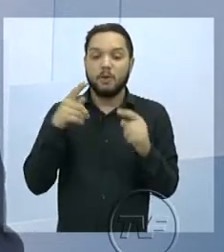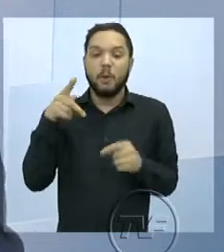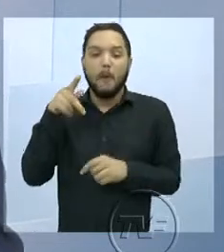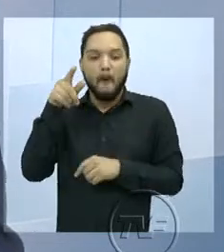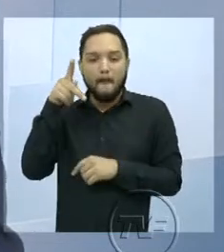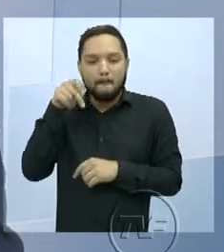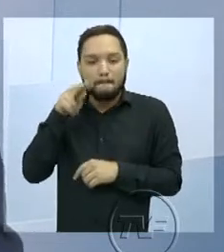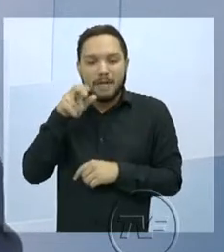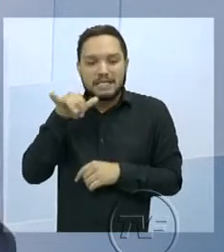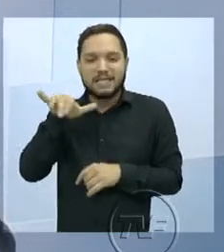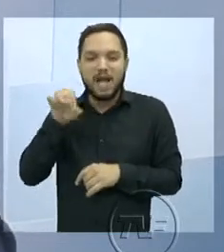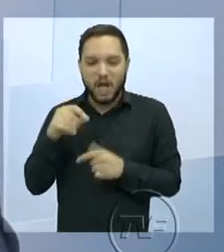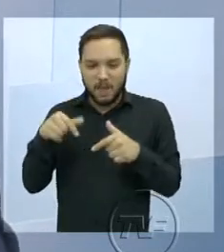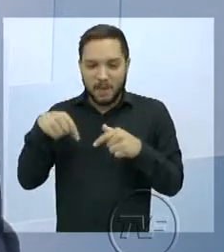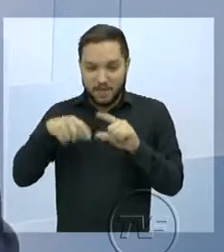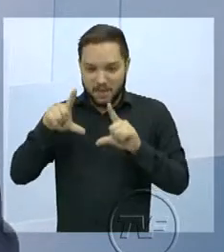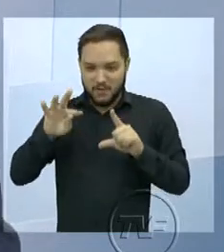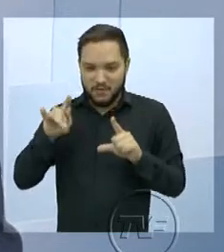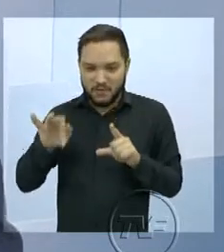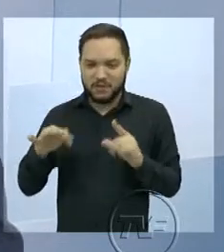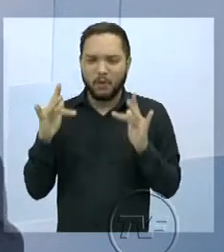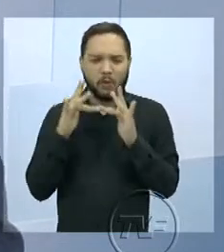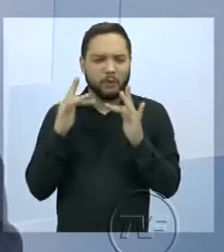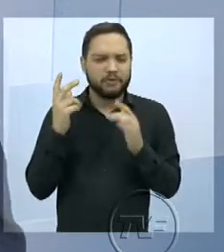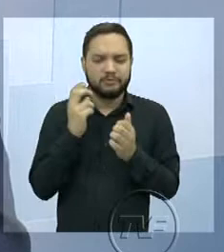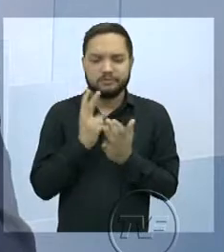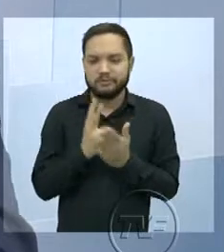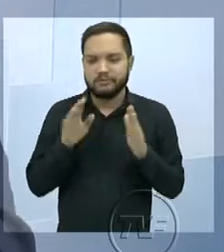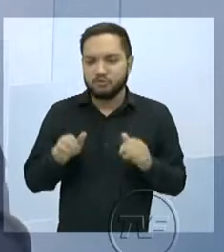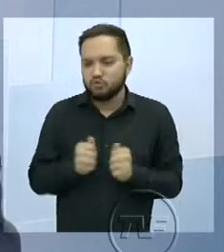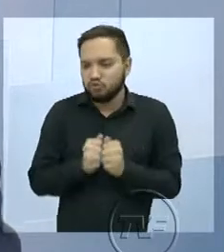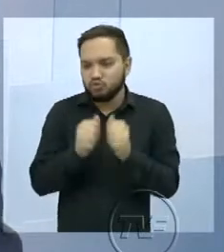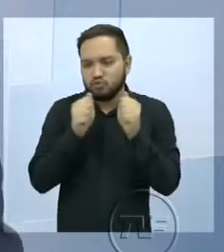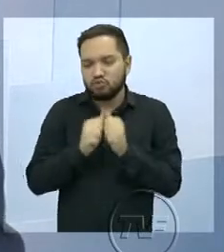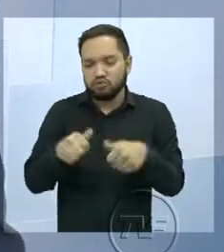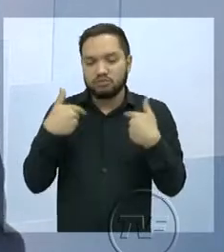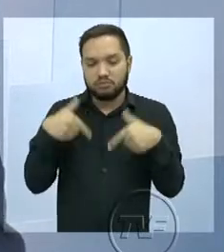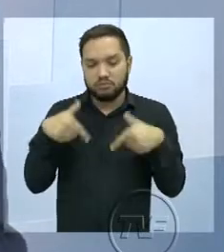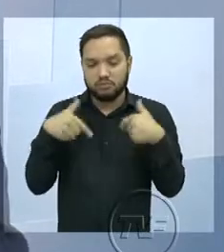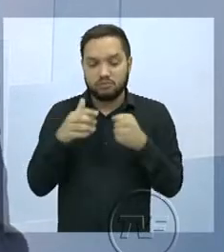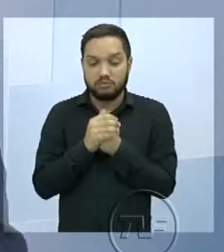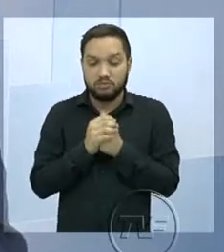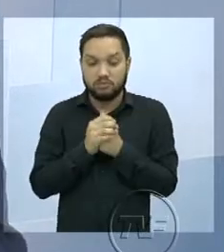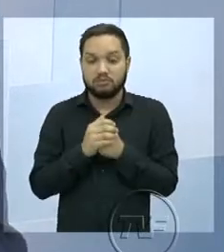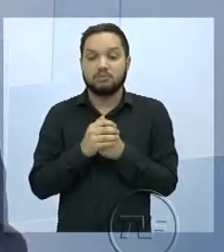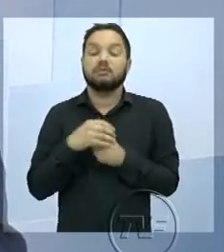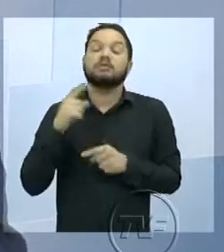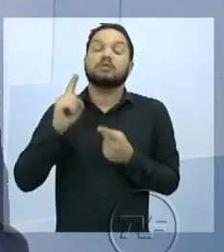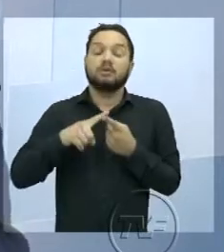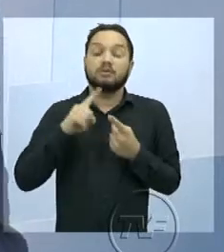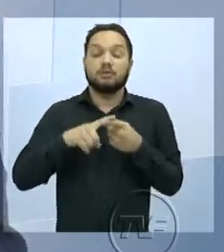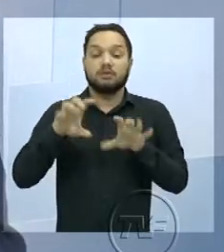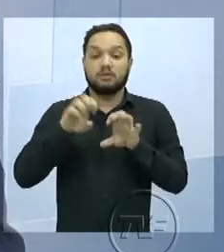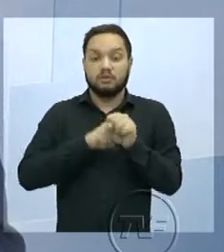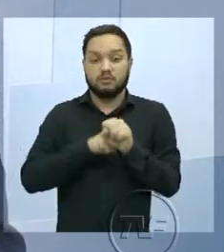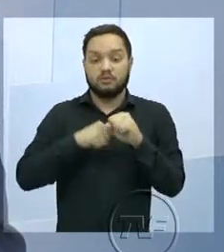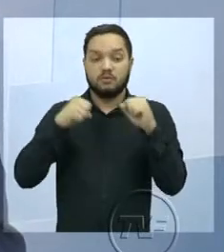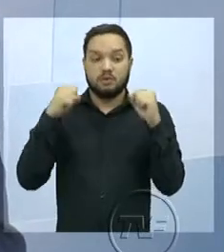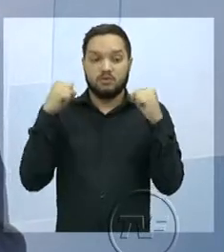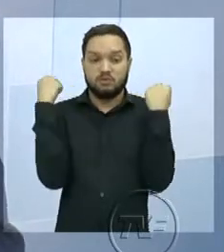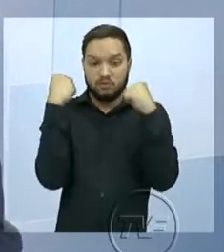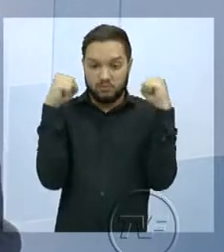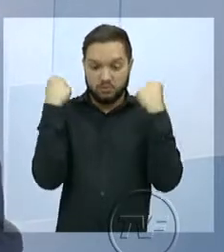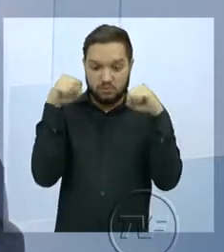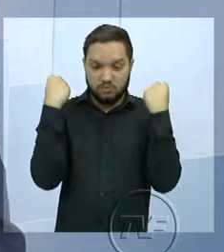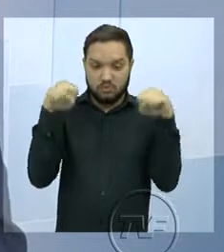muito tempo, que ele era jurado de festival de quadrilha. Então, essa base toda, me tornei professor, sou formado em Educação Física,